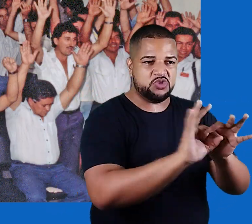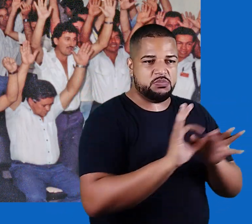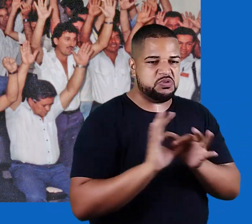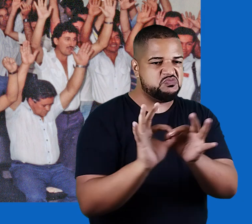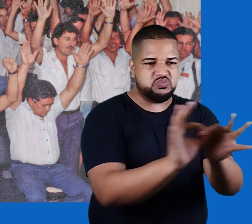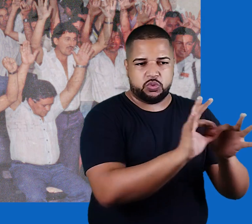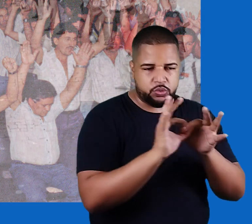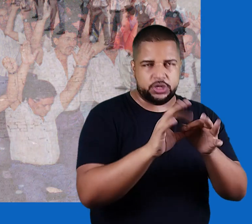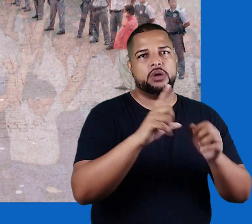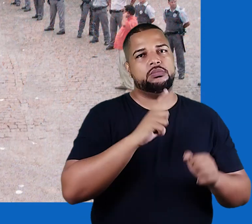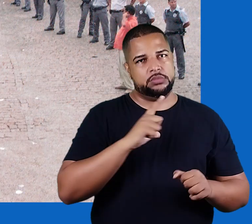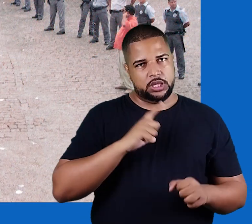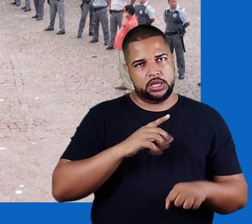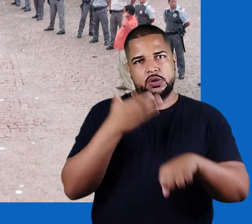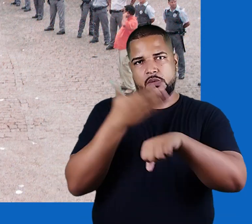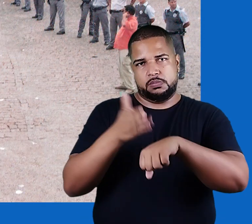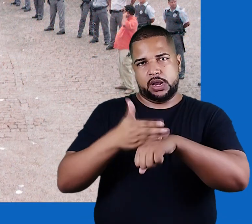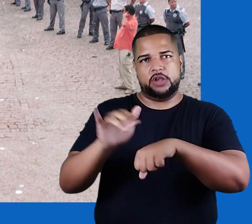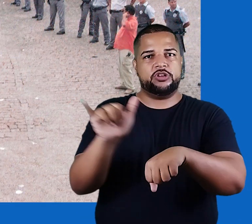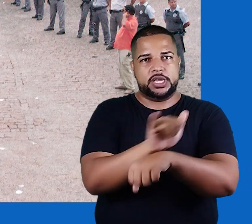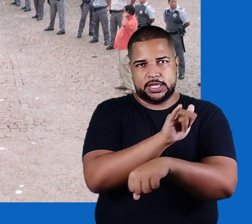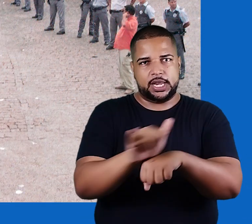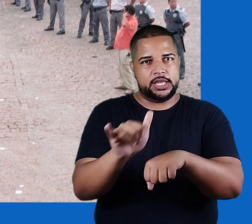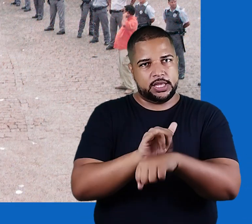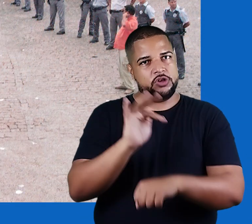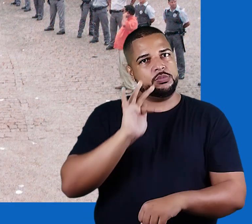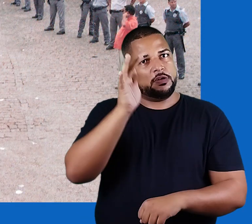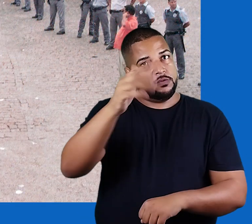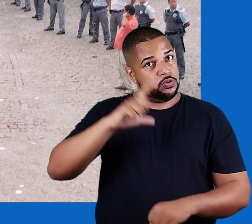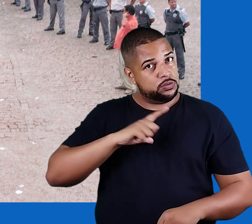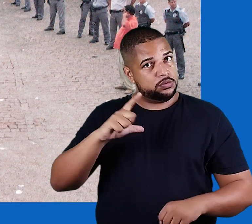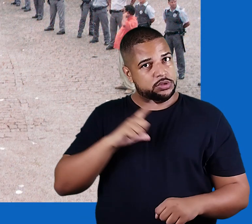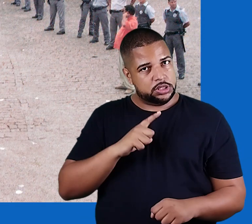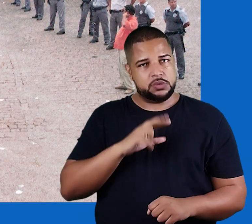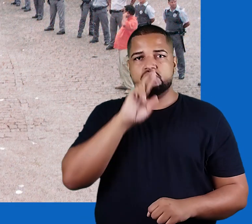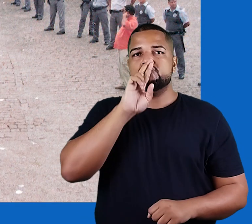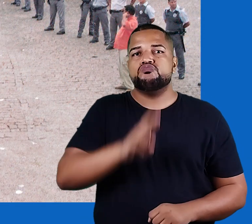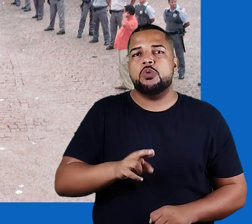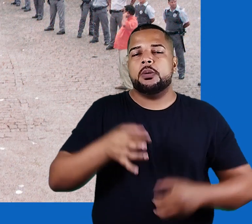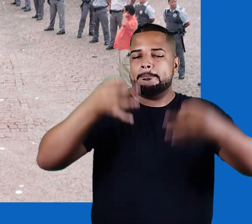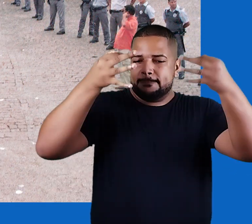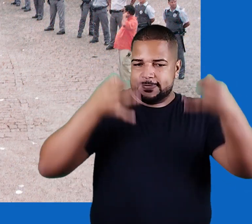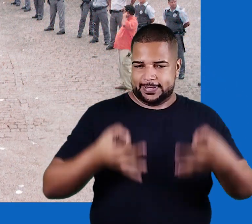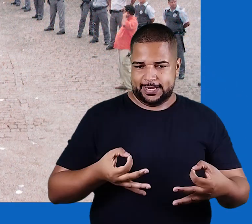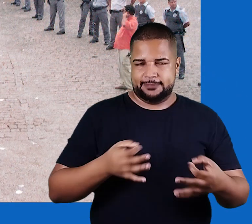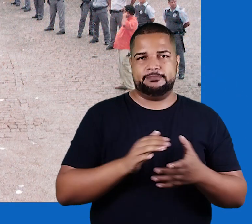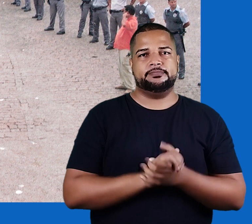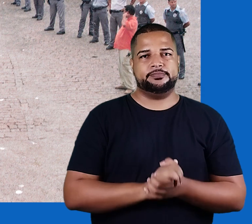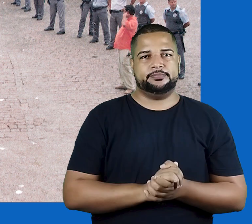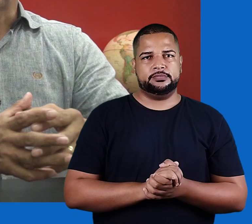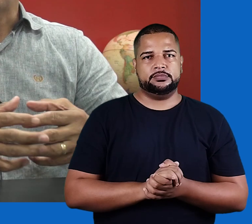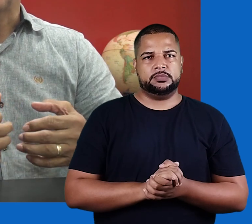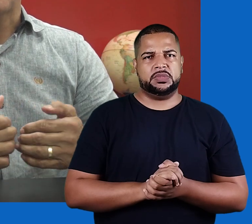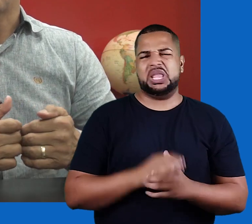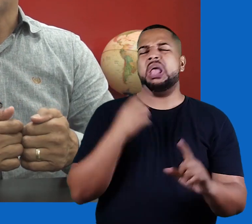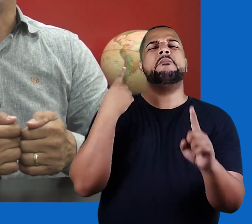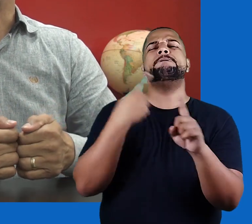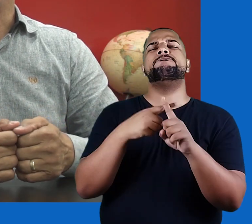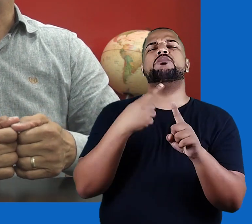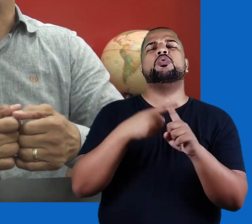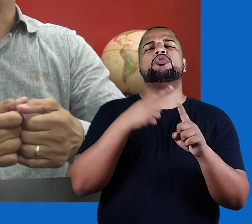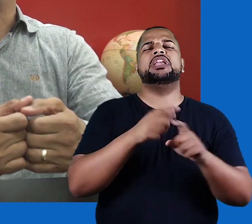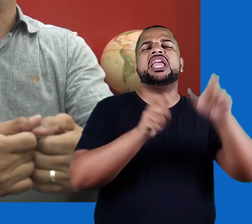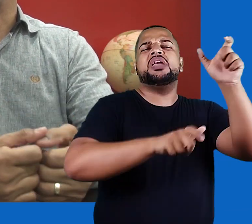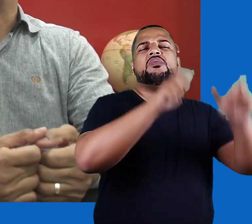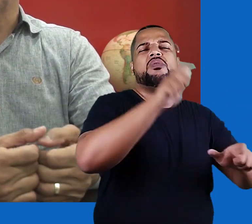de organização foram adotadas para a categoria garantir resultados positivos. Não tem por que ter